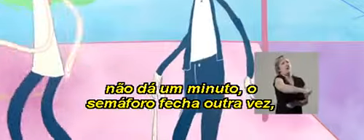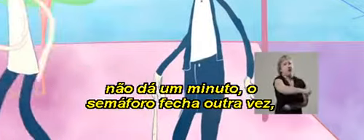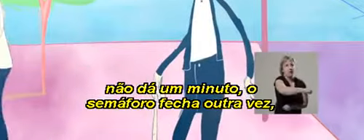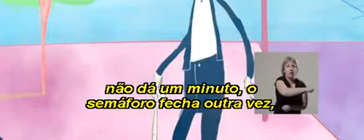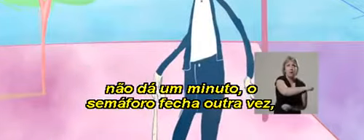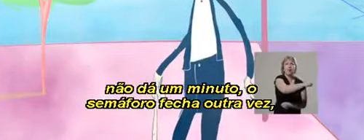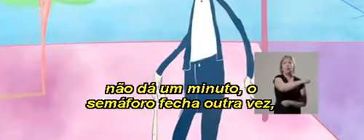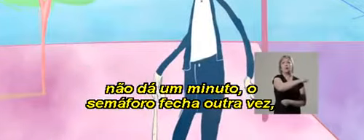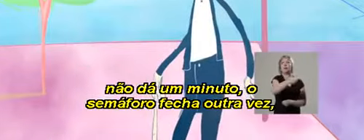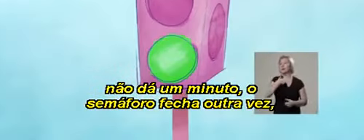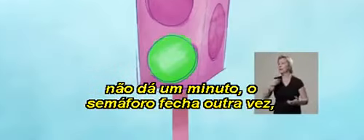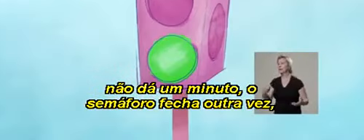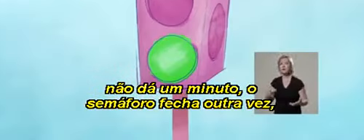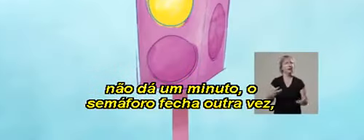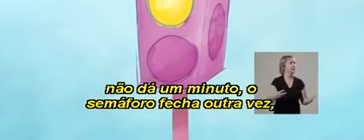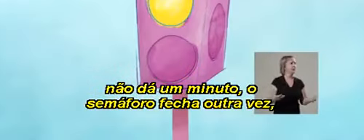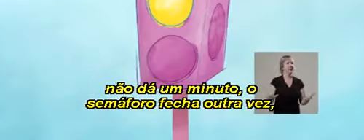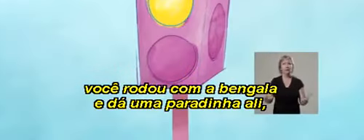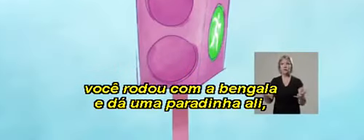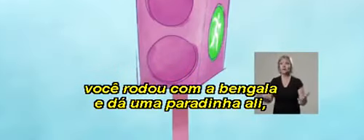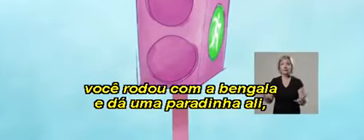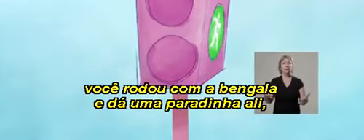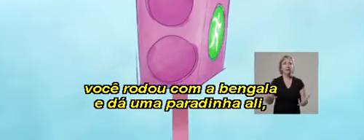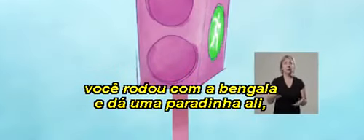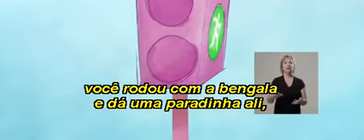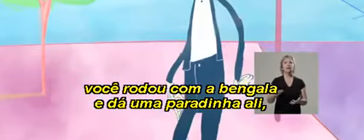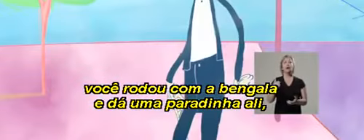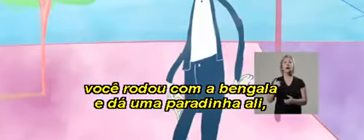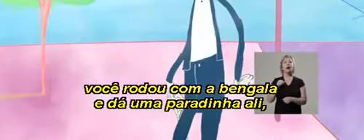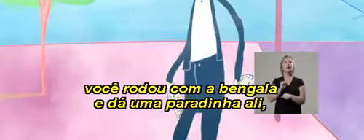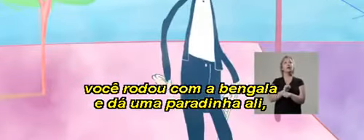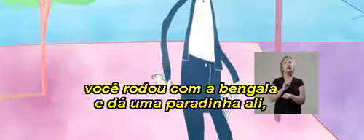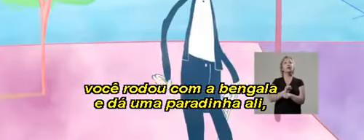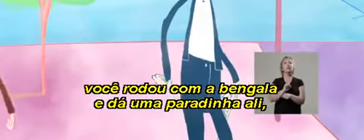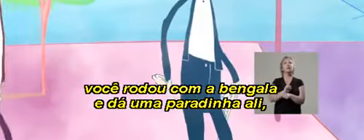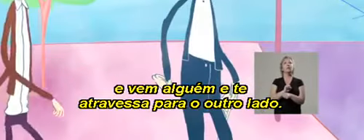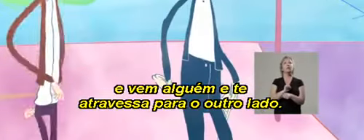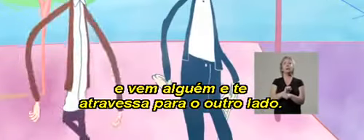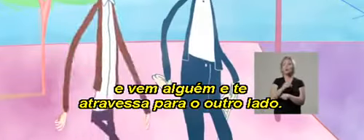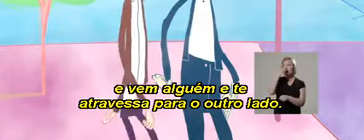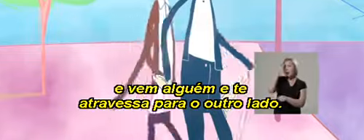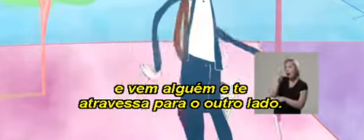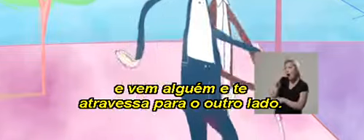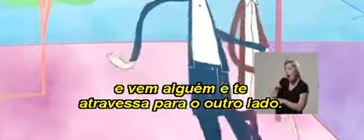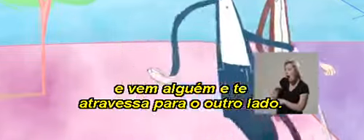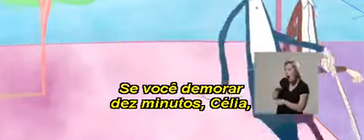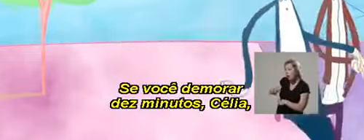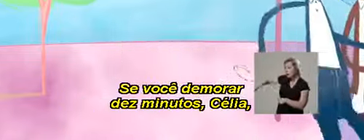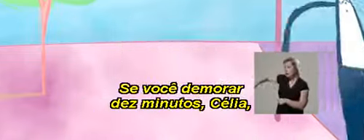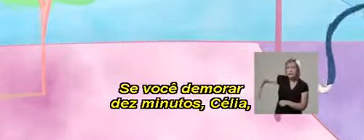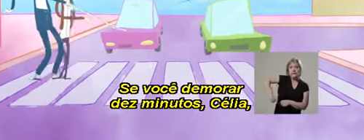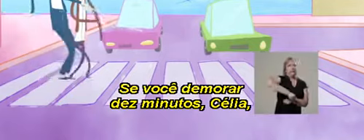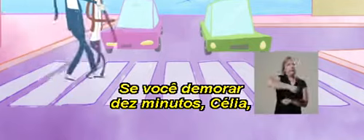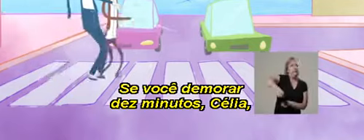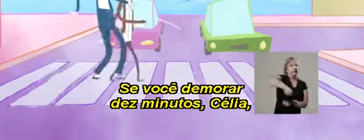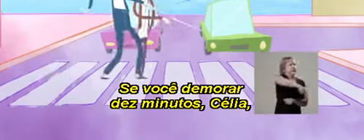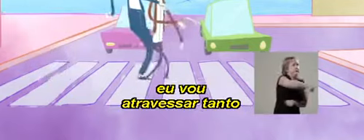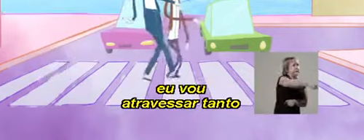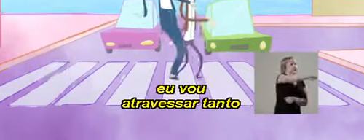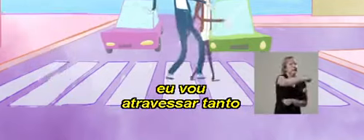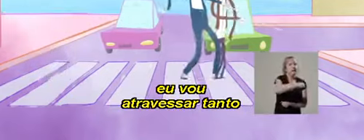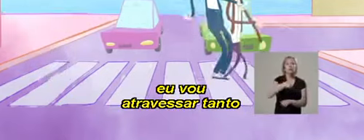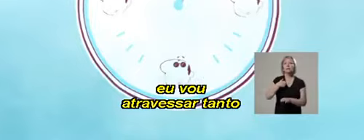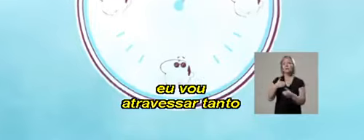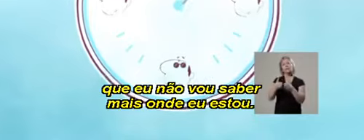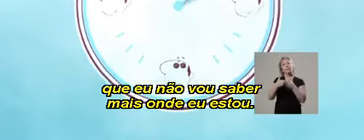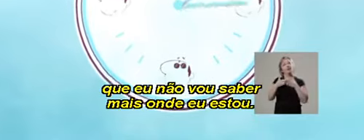direito, não dá um minuto, o semáforo fecha outra vez, você rodou com a bengala e deu uma paradinha ali, vem alguém, te atravessa para o outro lado. Se você demorar 10 minutos, Célia,